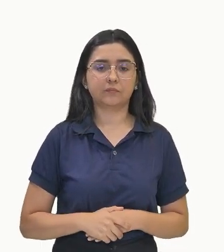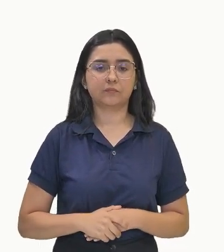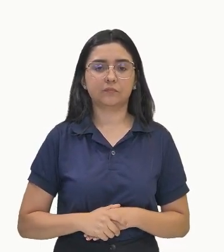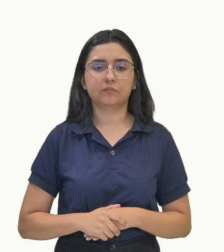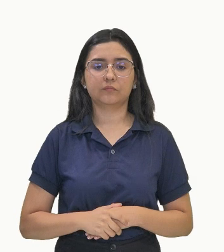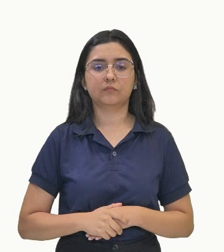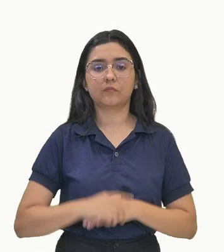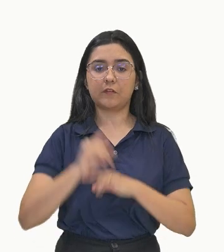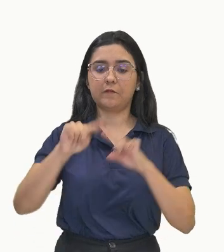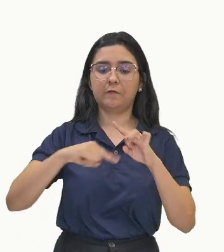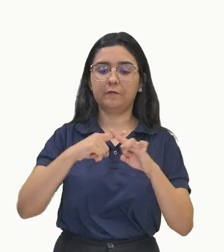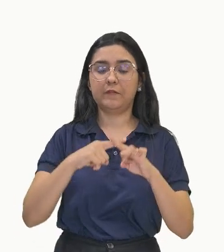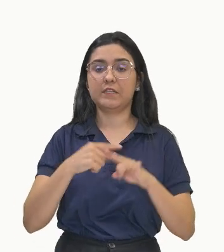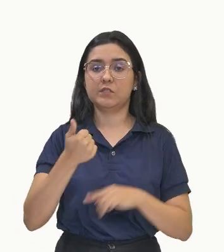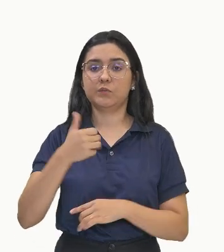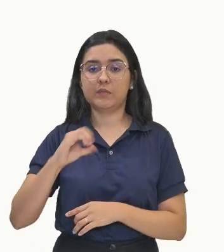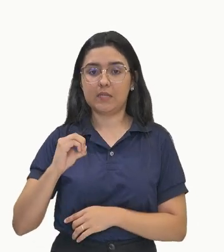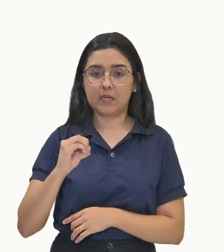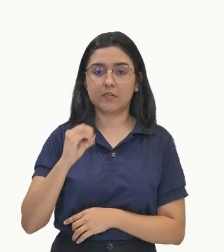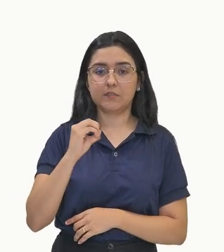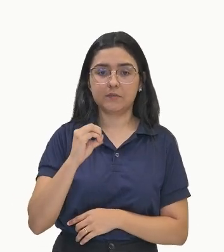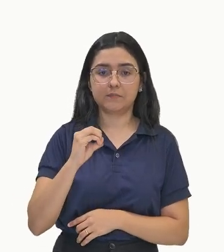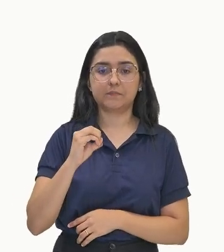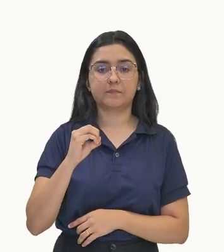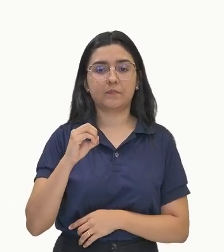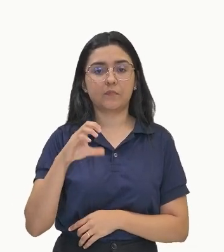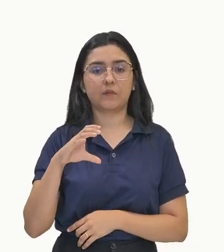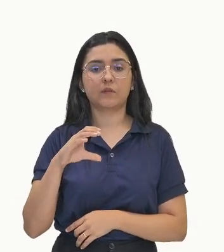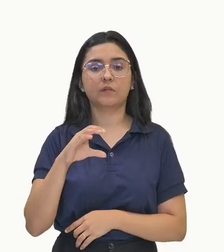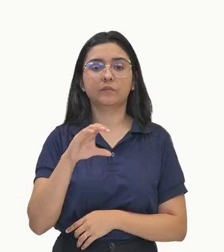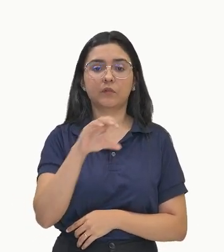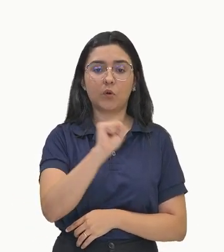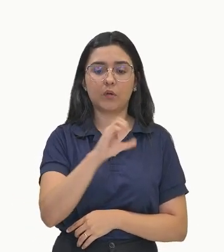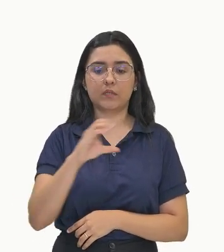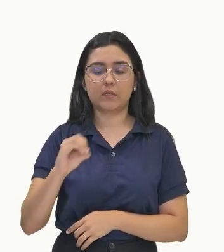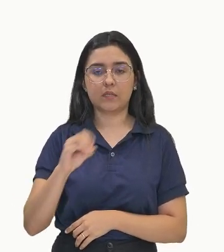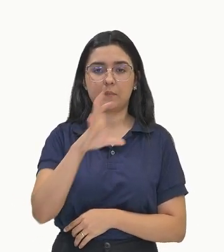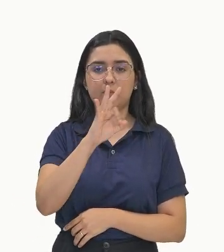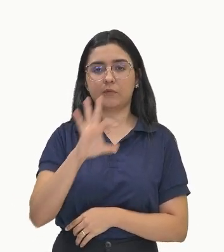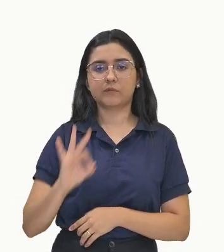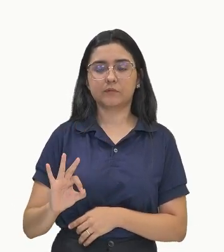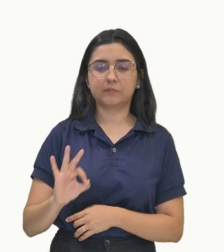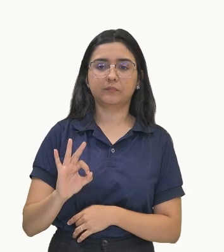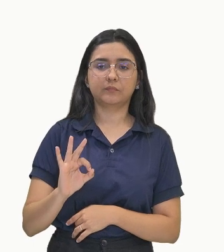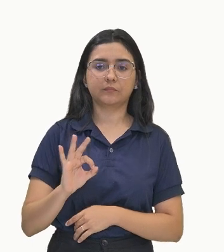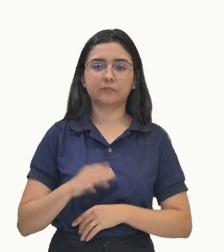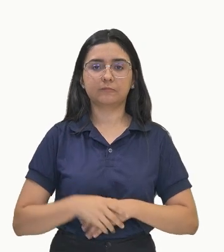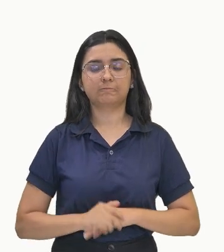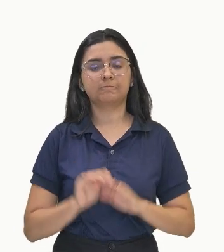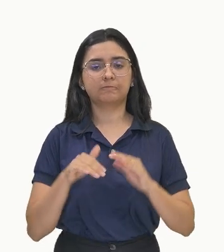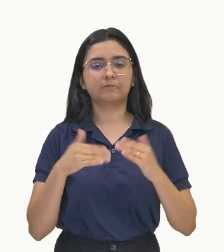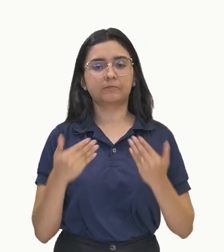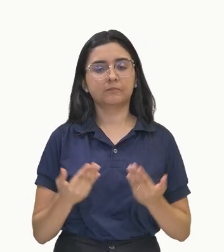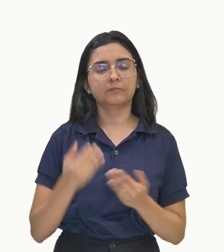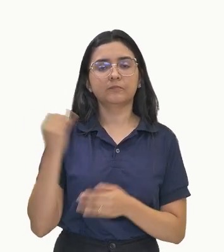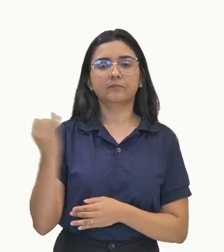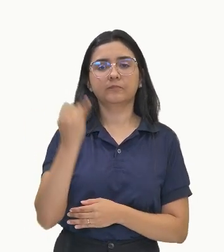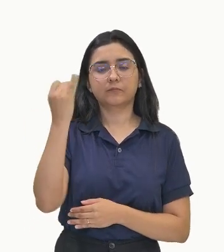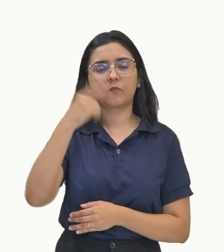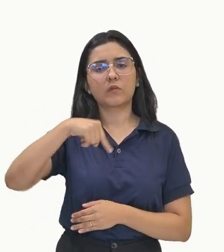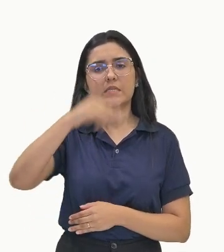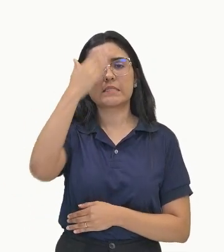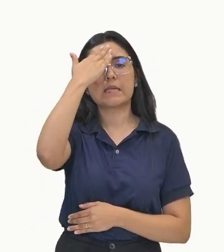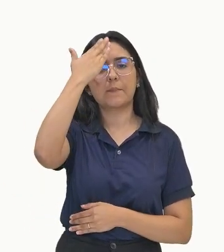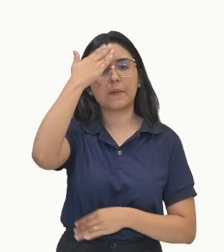Vezes o 10 que sobrou aqui, 80%. Tá? Então, é muito importante você dominar